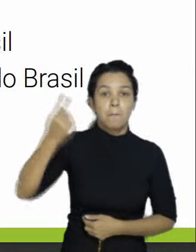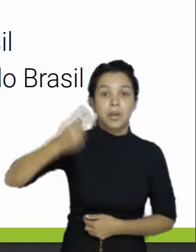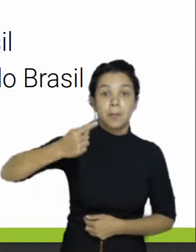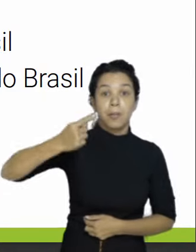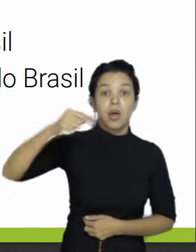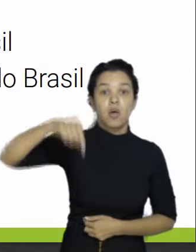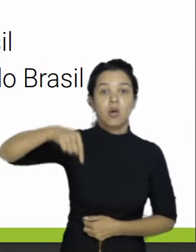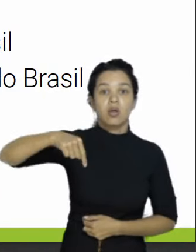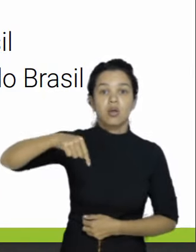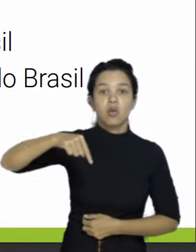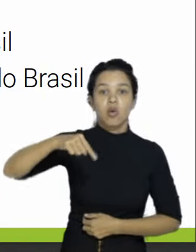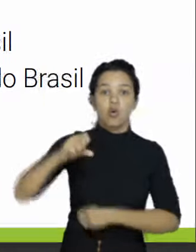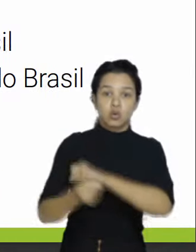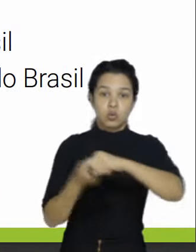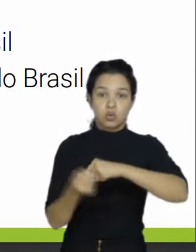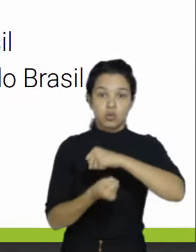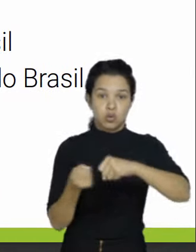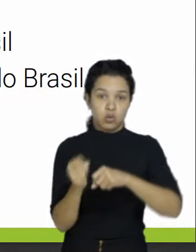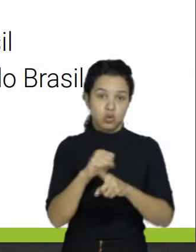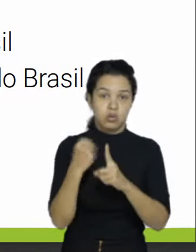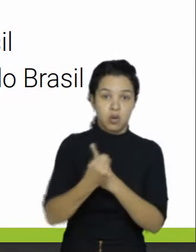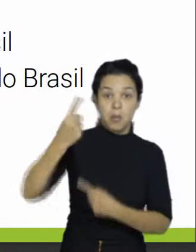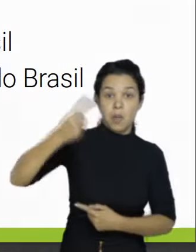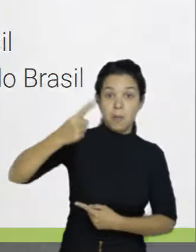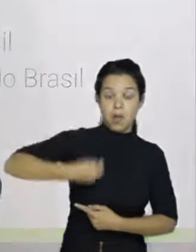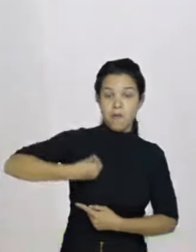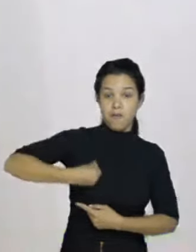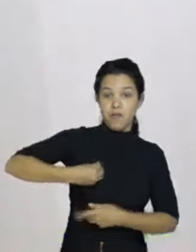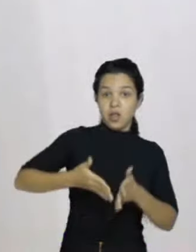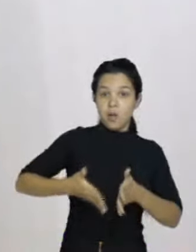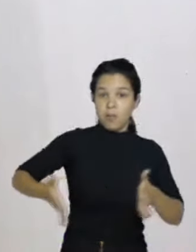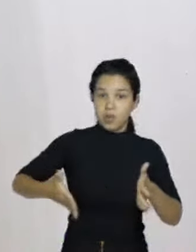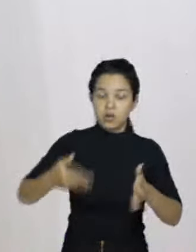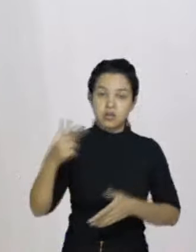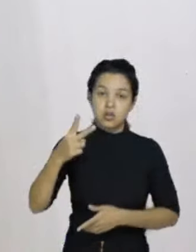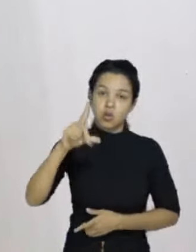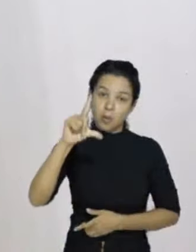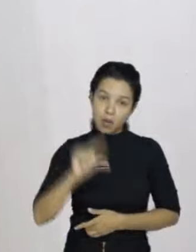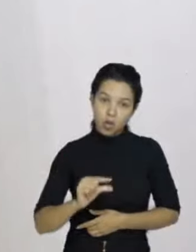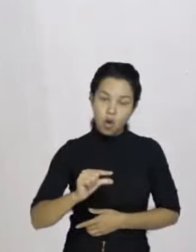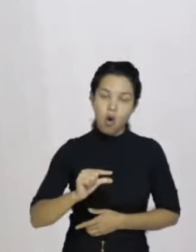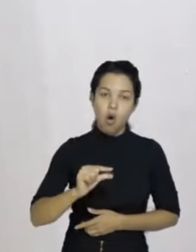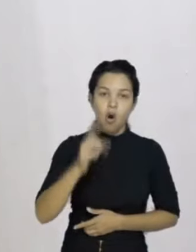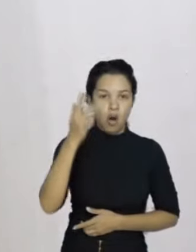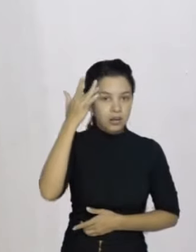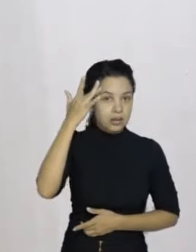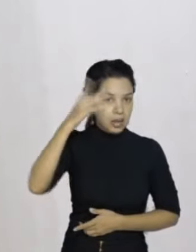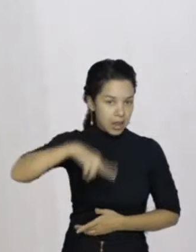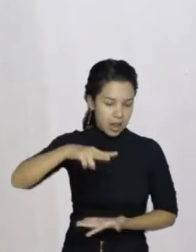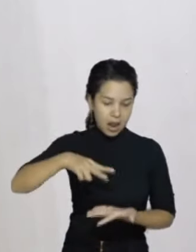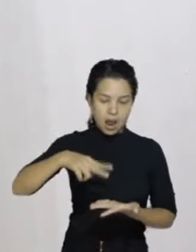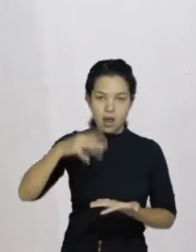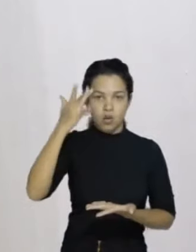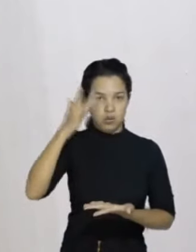sustentabilidade social primeira expectativa de vida segunda menor taxa de analfabetismo do Brasil